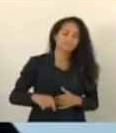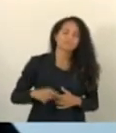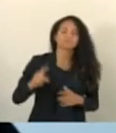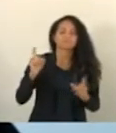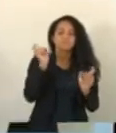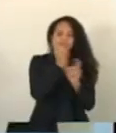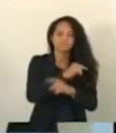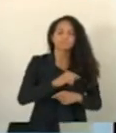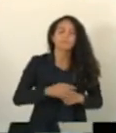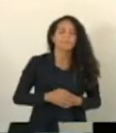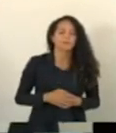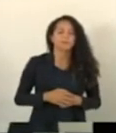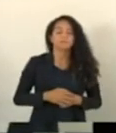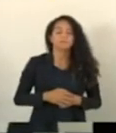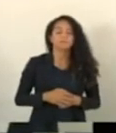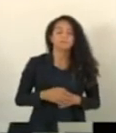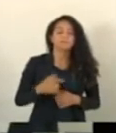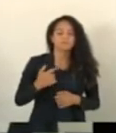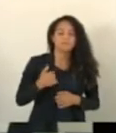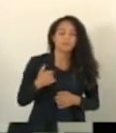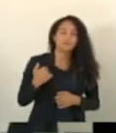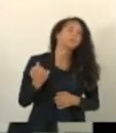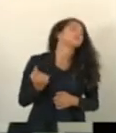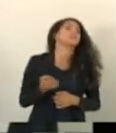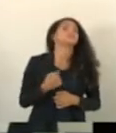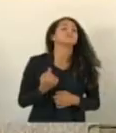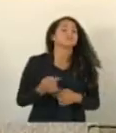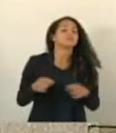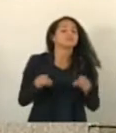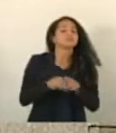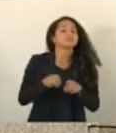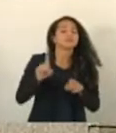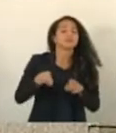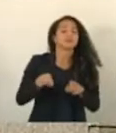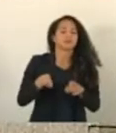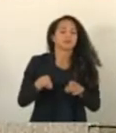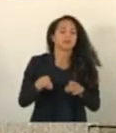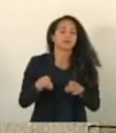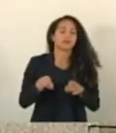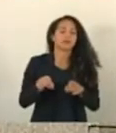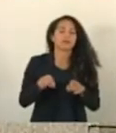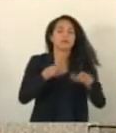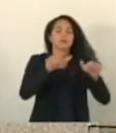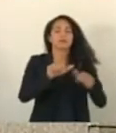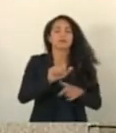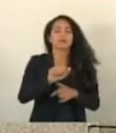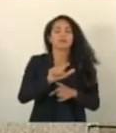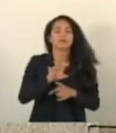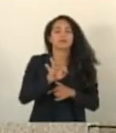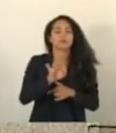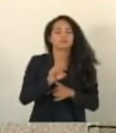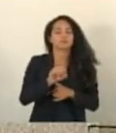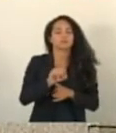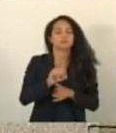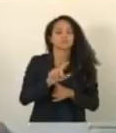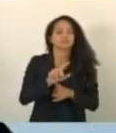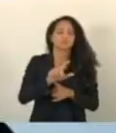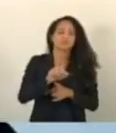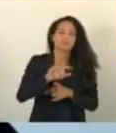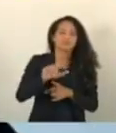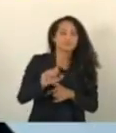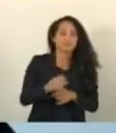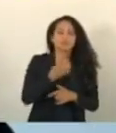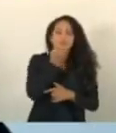nasci, estou concluindo, que é o bairro onde nasci, também de Alto Laje, de Alto da Boa Vista,